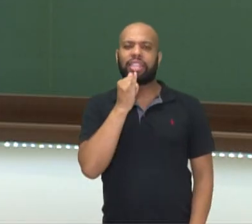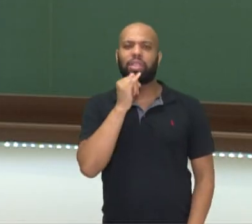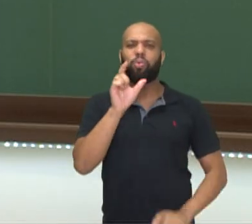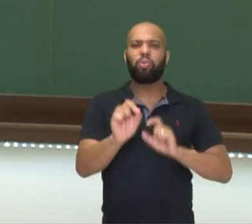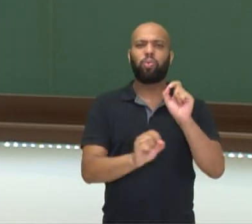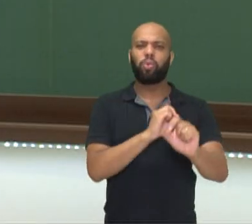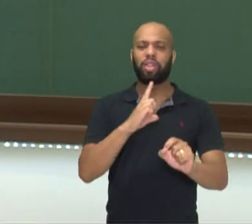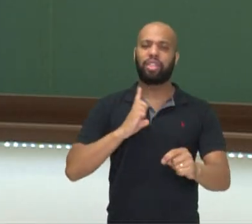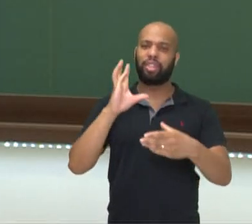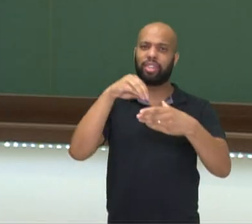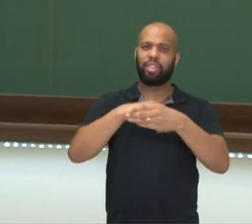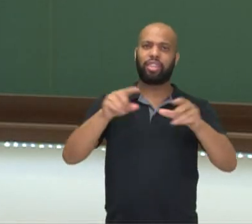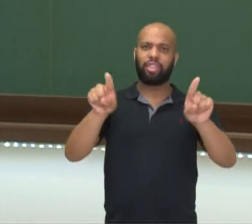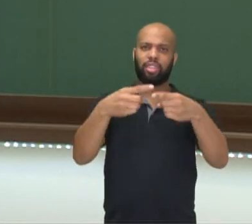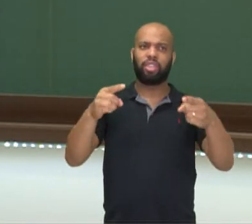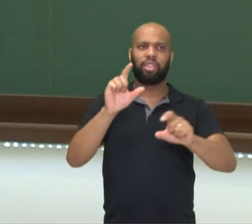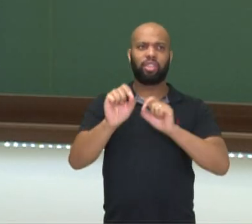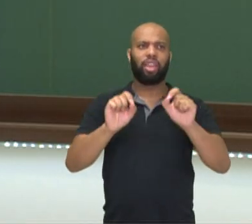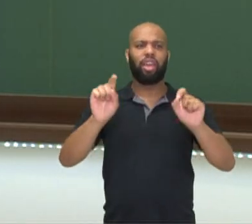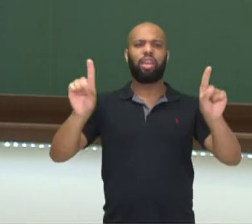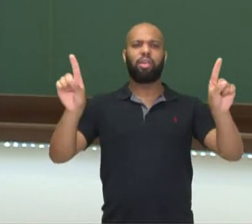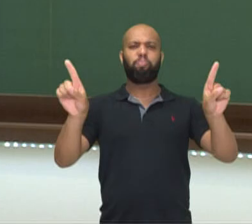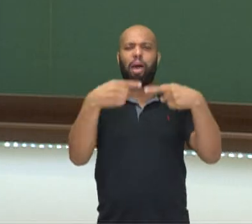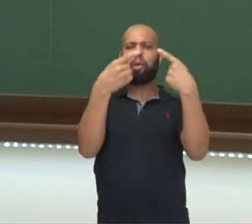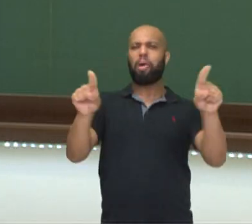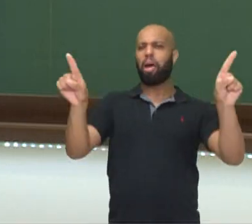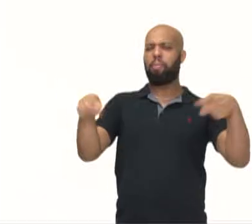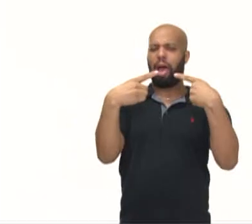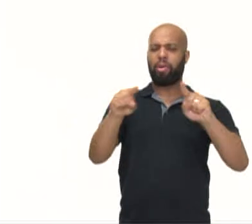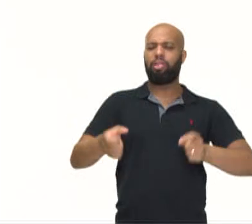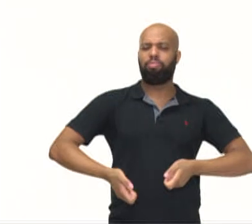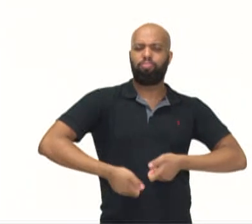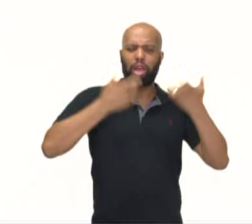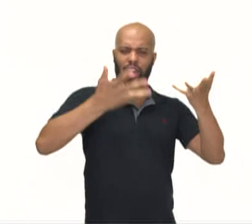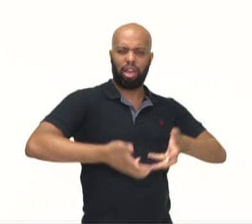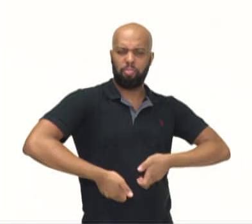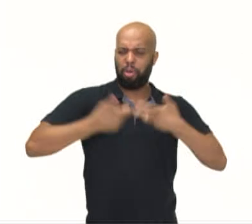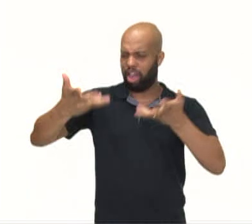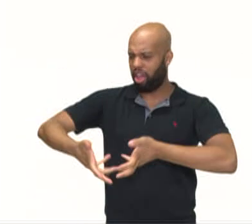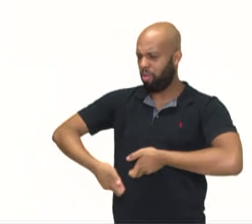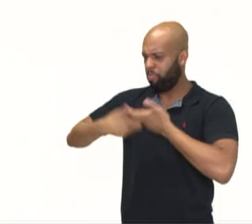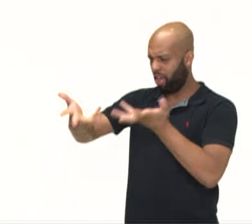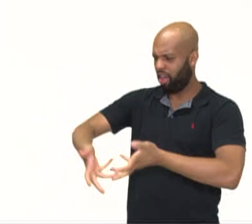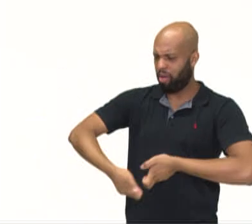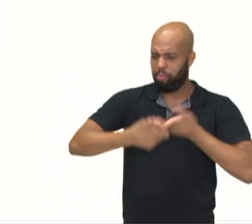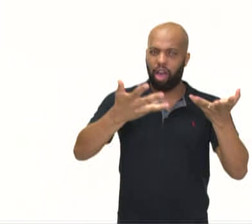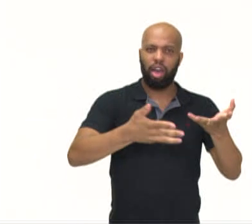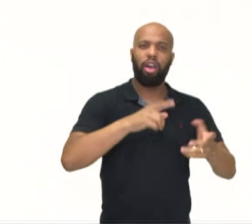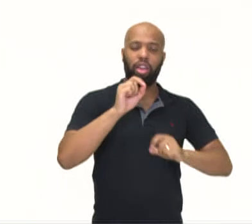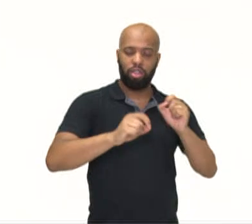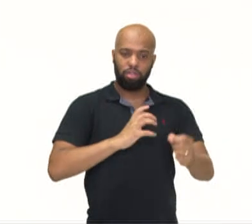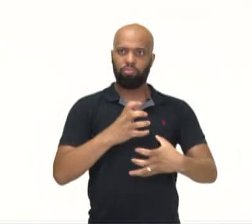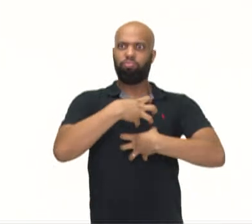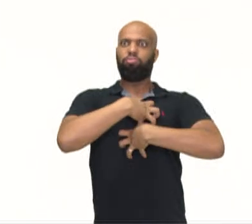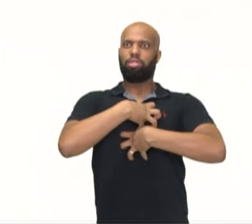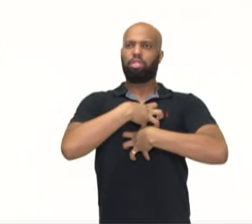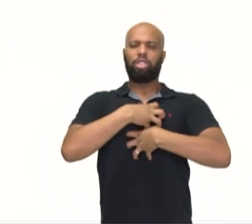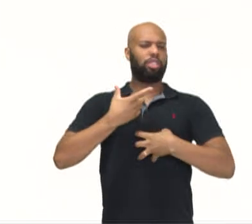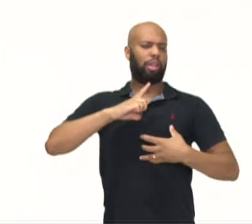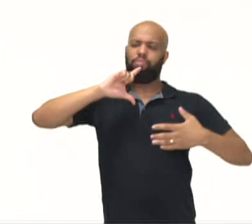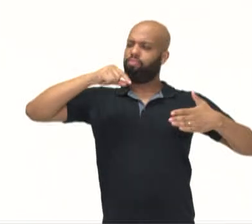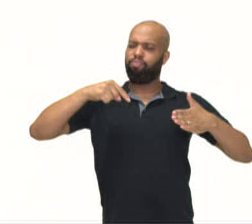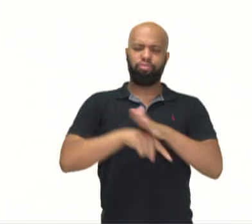vocês nesse vídeo o expressionismo. Então, a música expressionista caracteriza-se pela emotividade